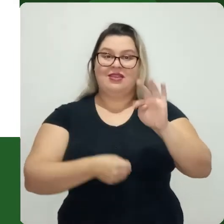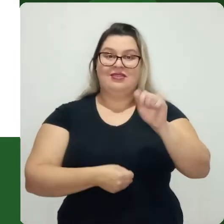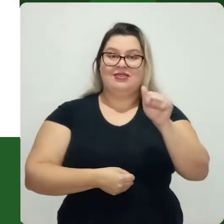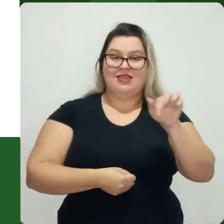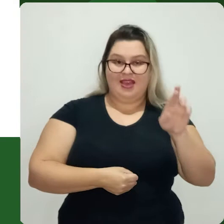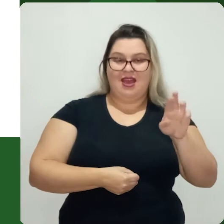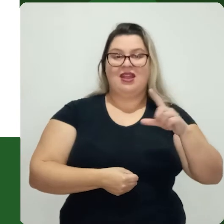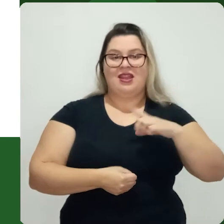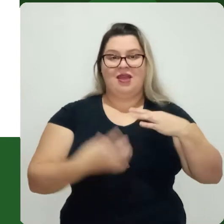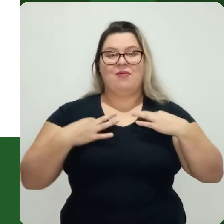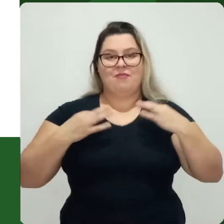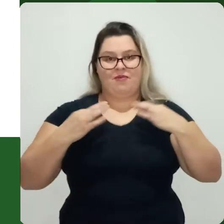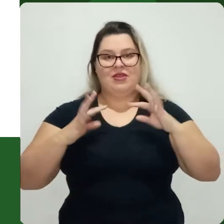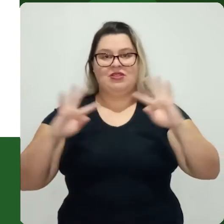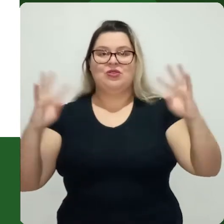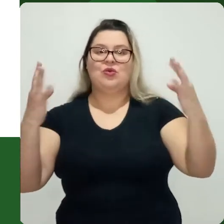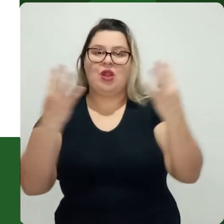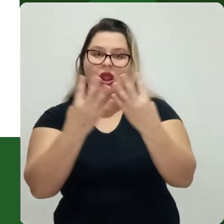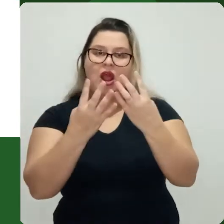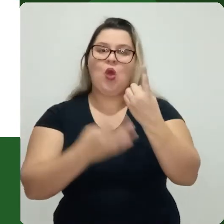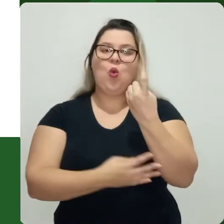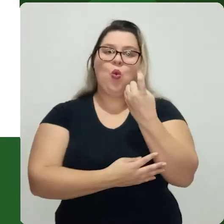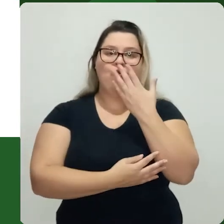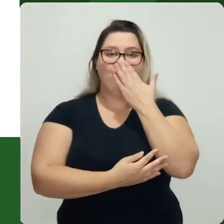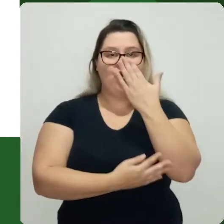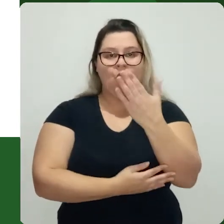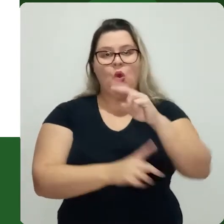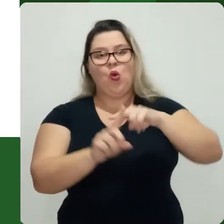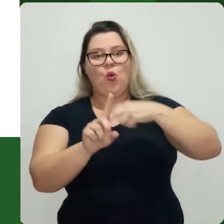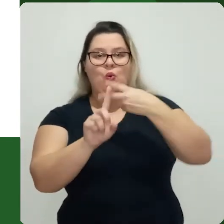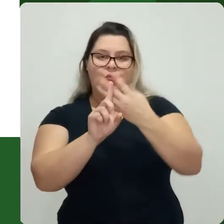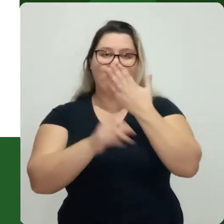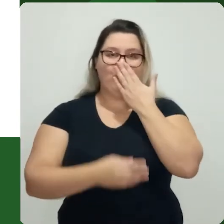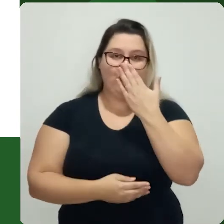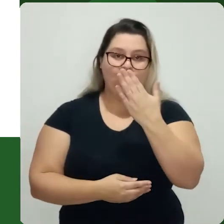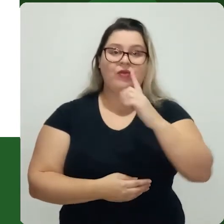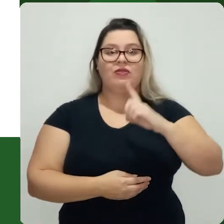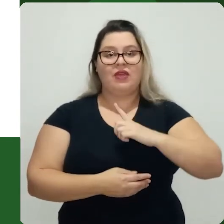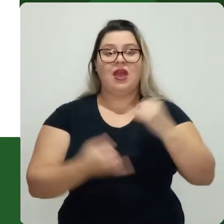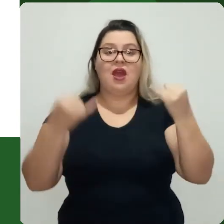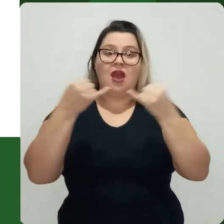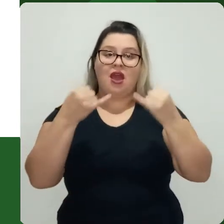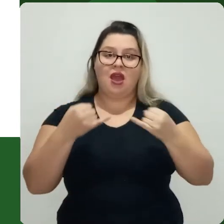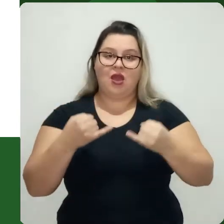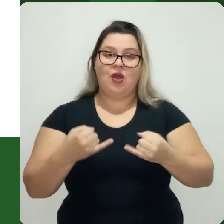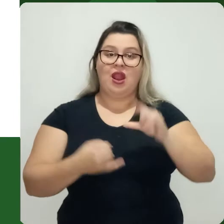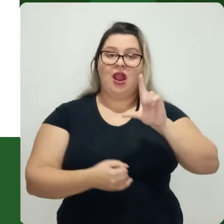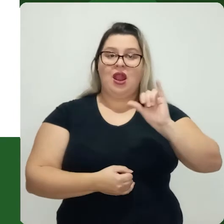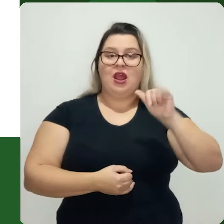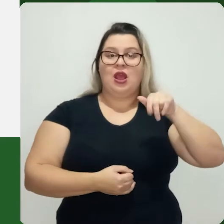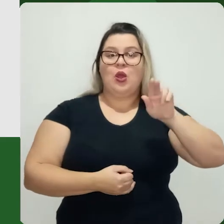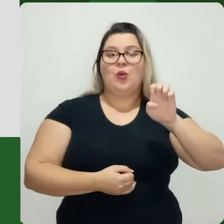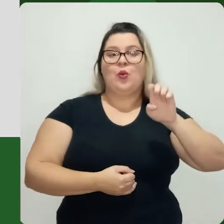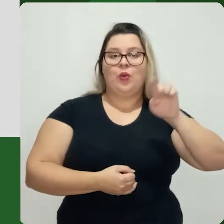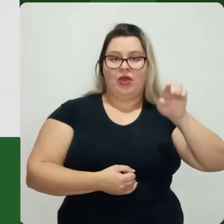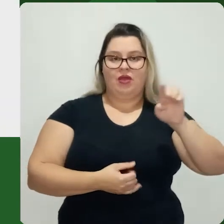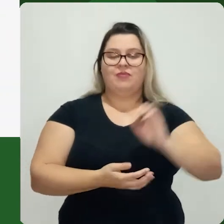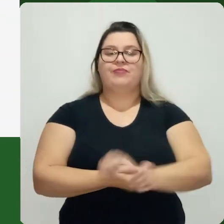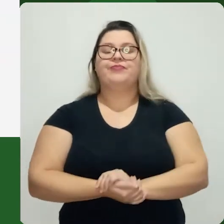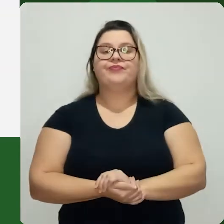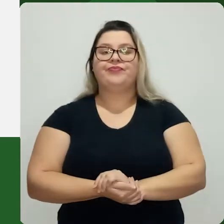Basicamente, em teares de malharia circular monofrontura e dupla frontura, são utilizadas as agulhas de lingueta.